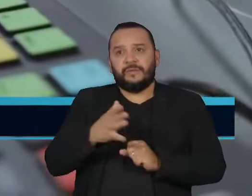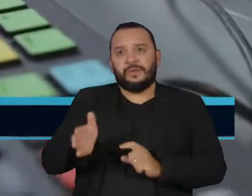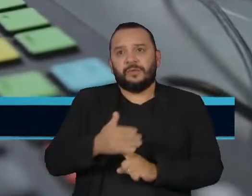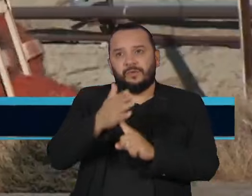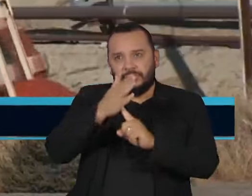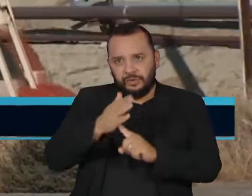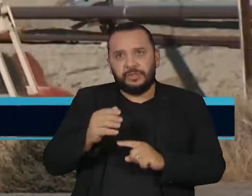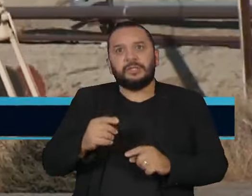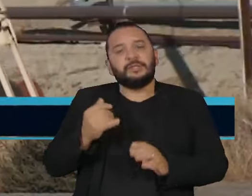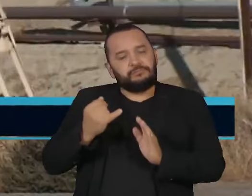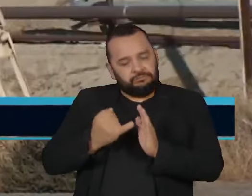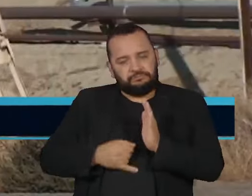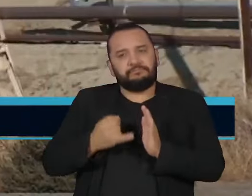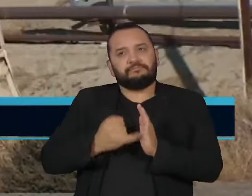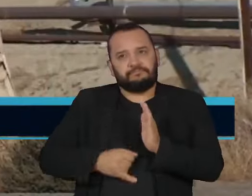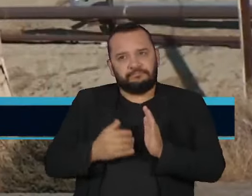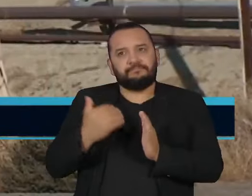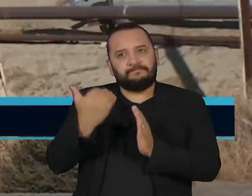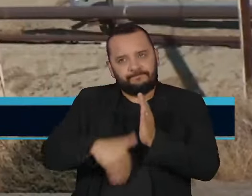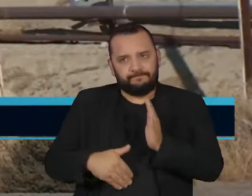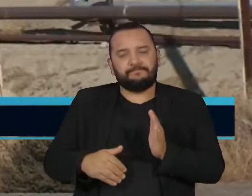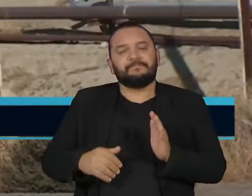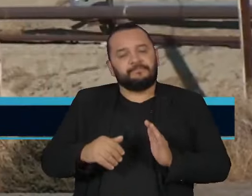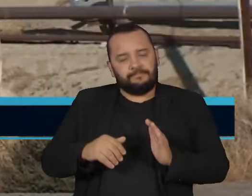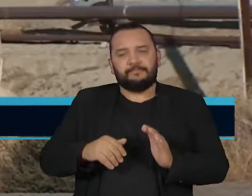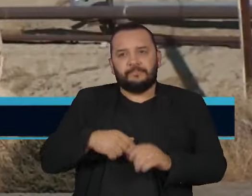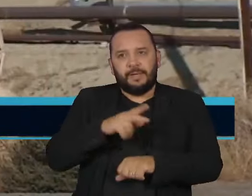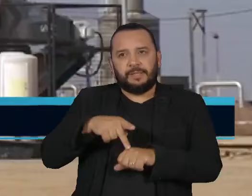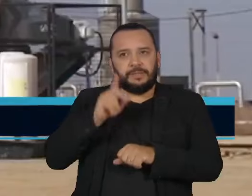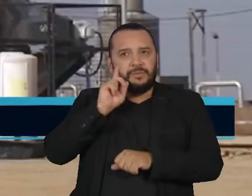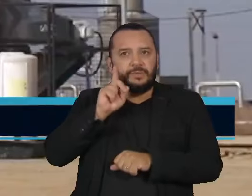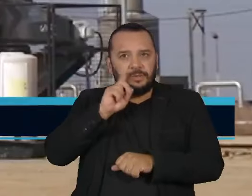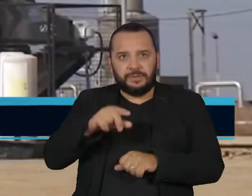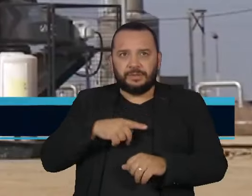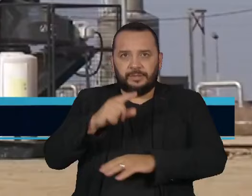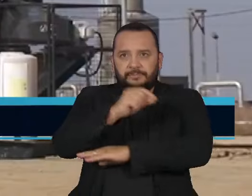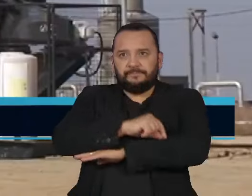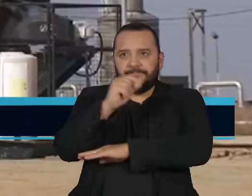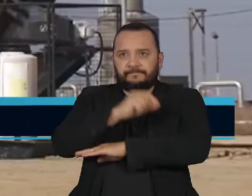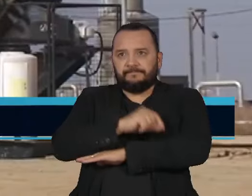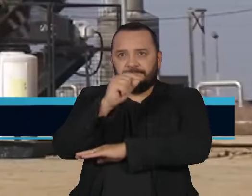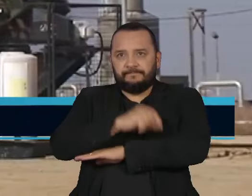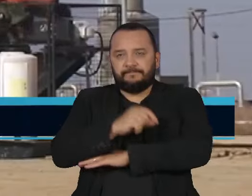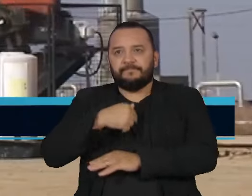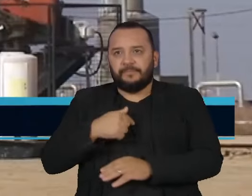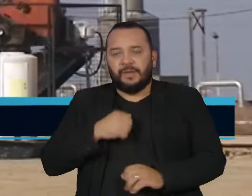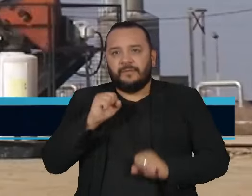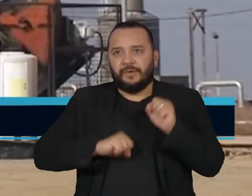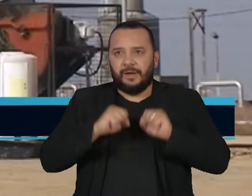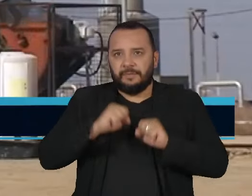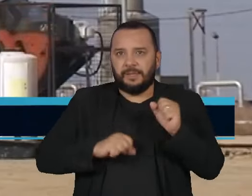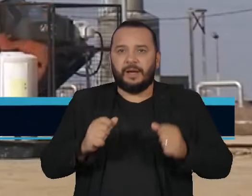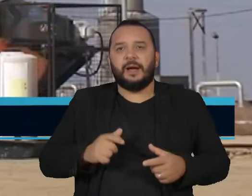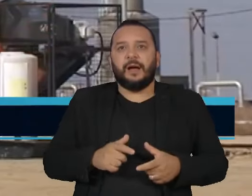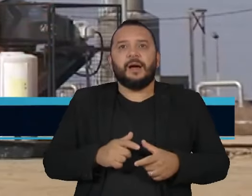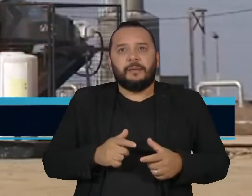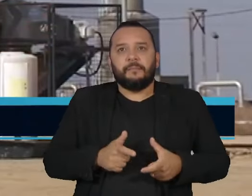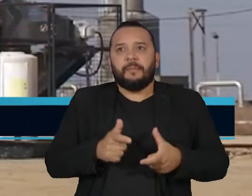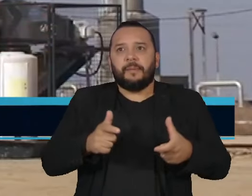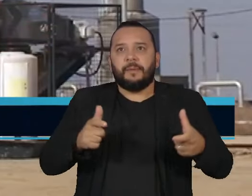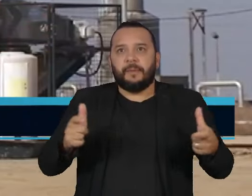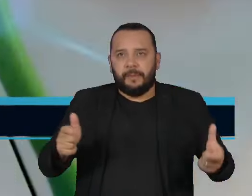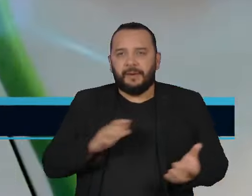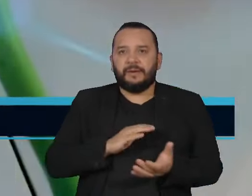Estados Unidos. Na área energética, Trump promete aumentar a produção de petróleo, o que pode reduzir os custos da